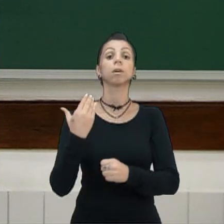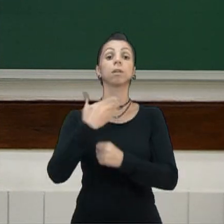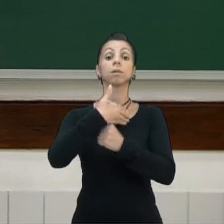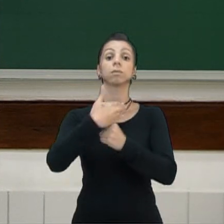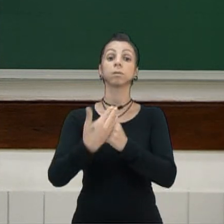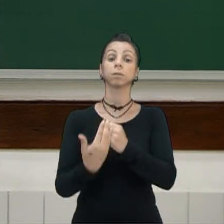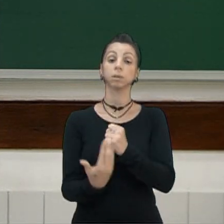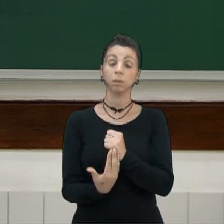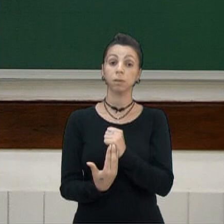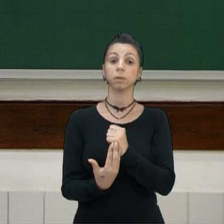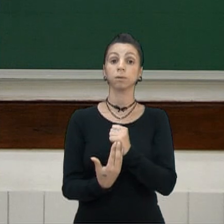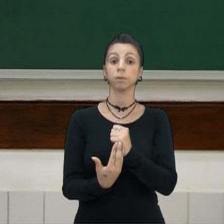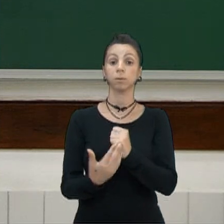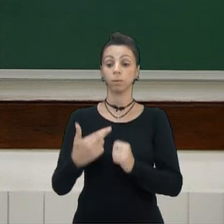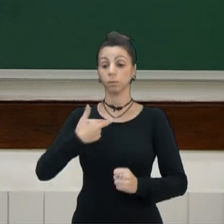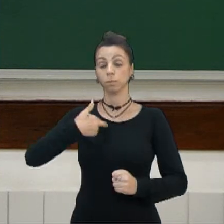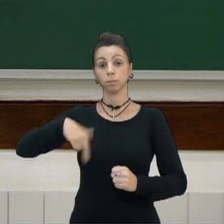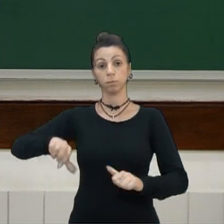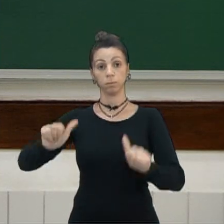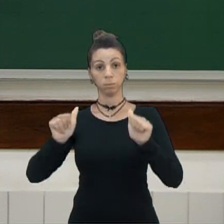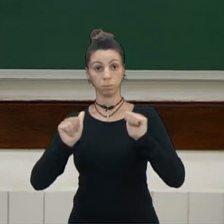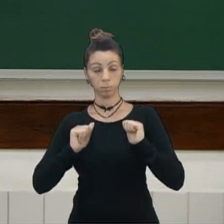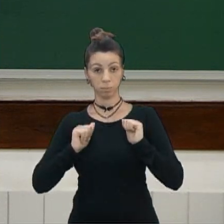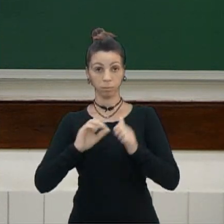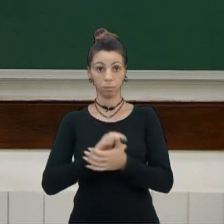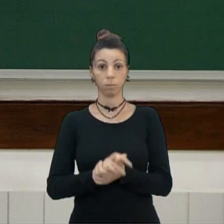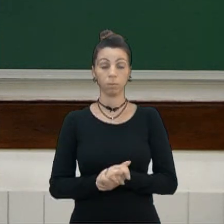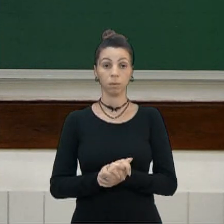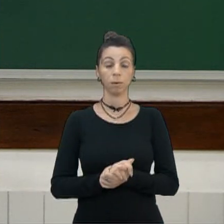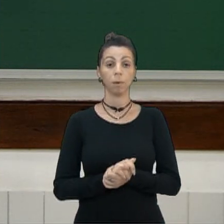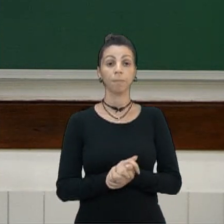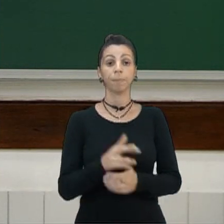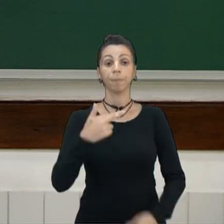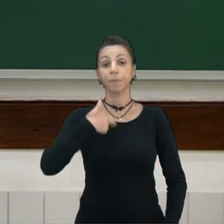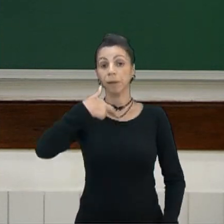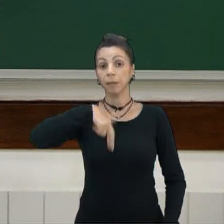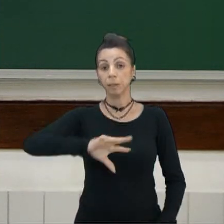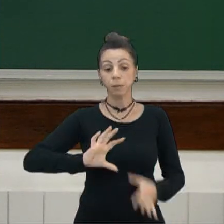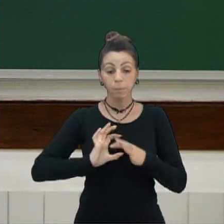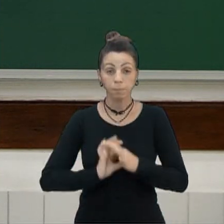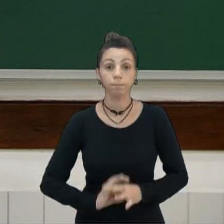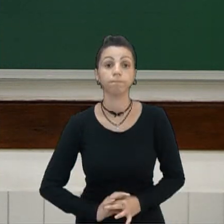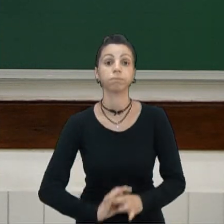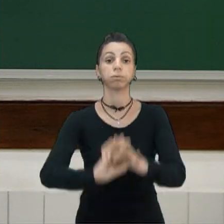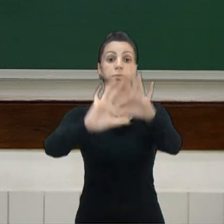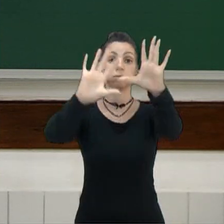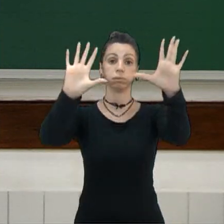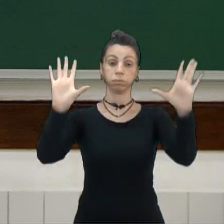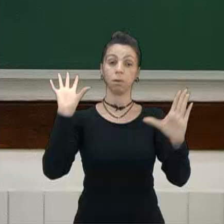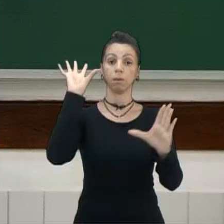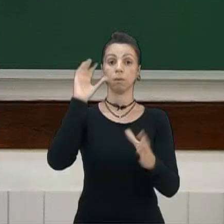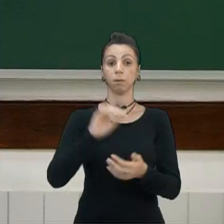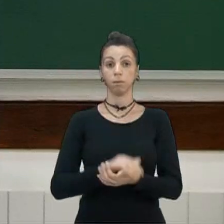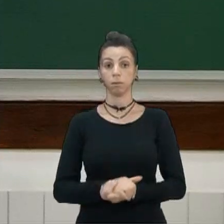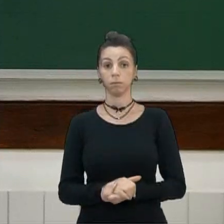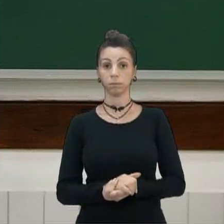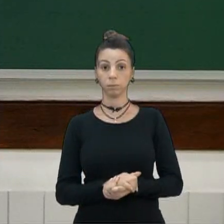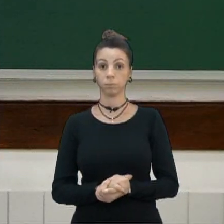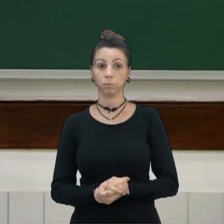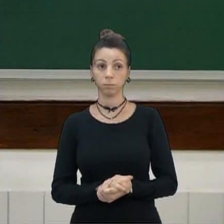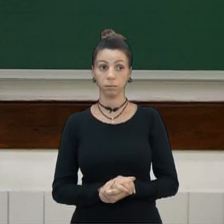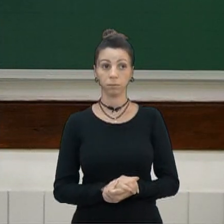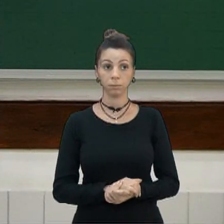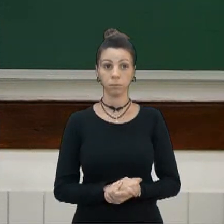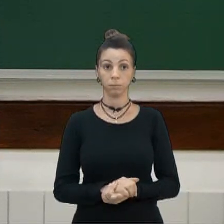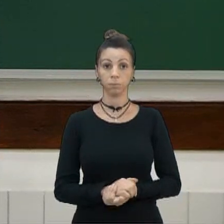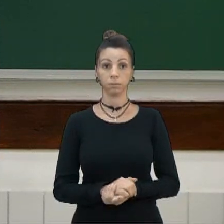as religiões passam a ter mais liberdade do que tinham na Constituição de 1824.